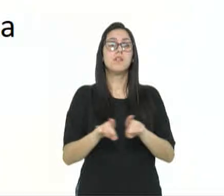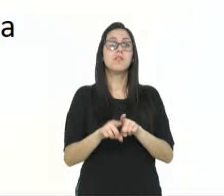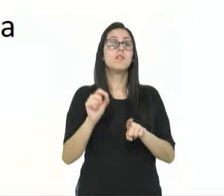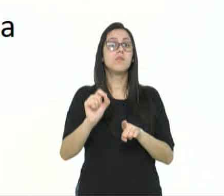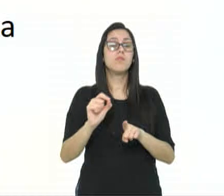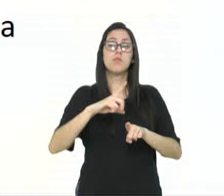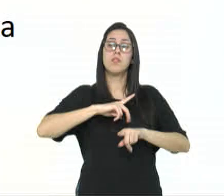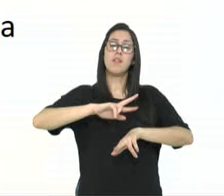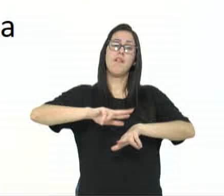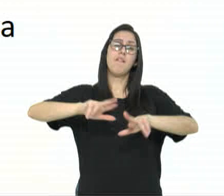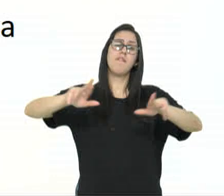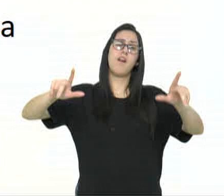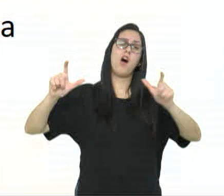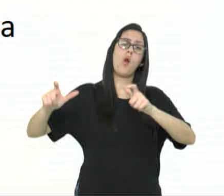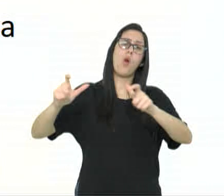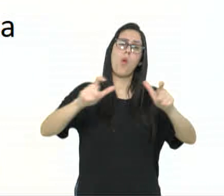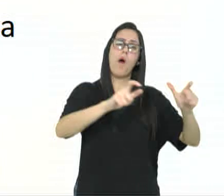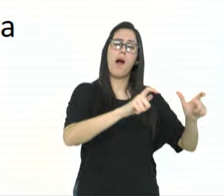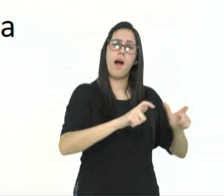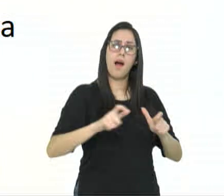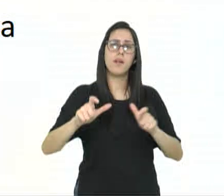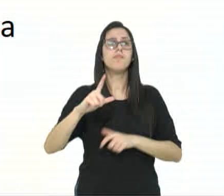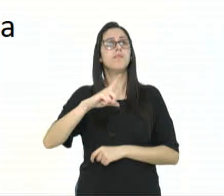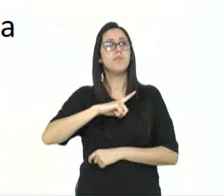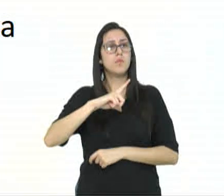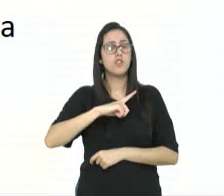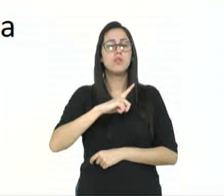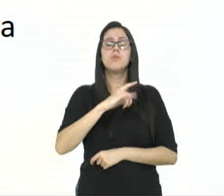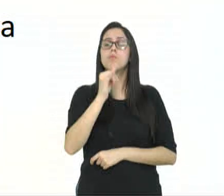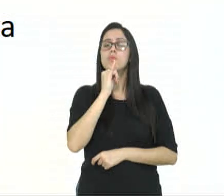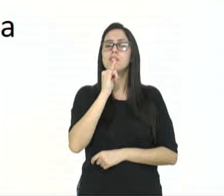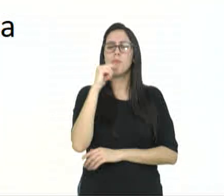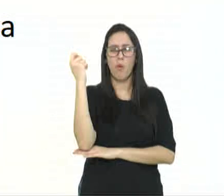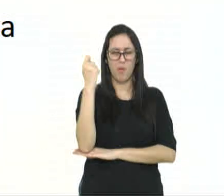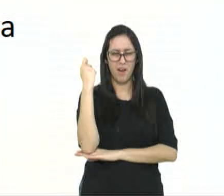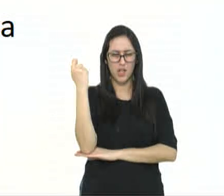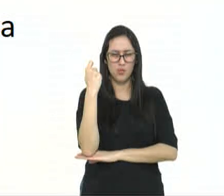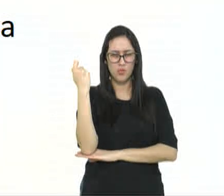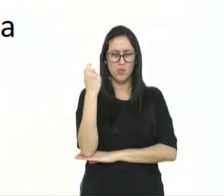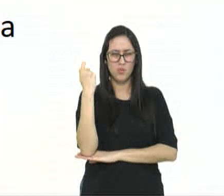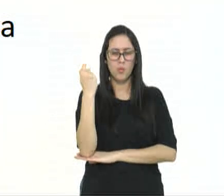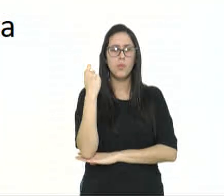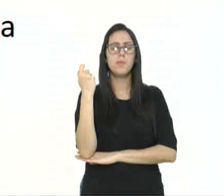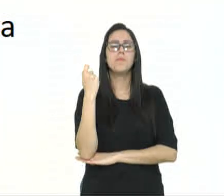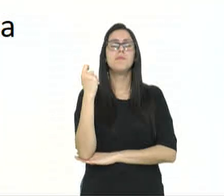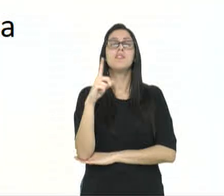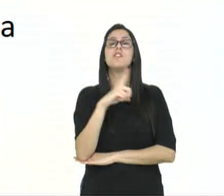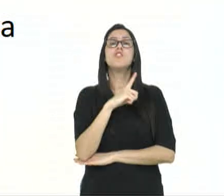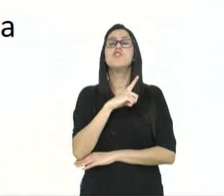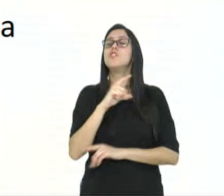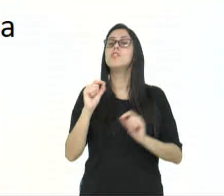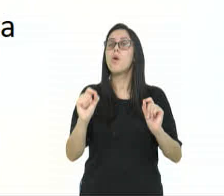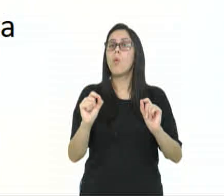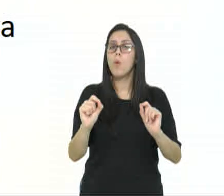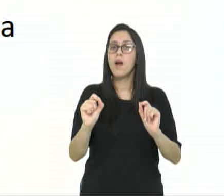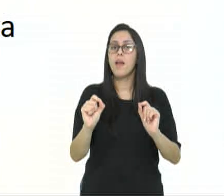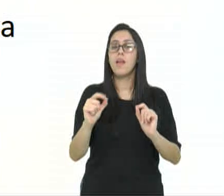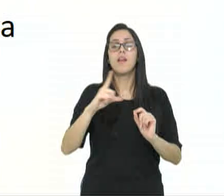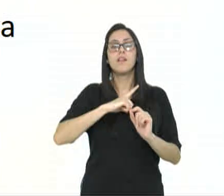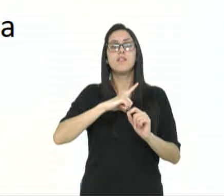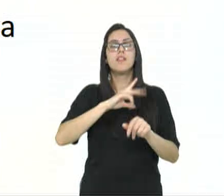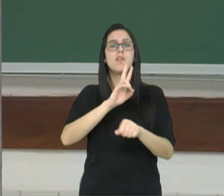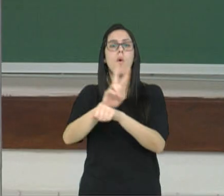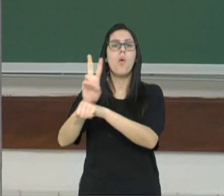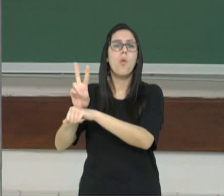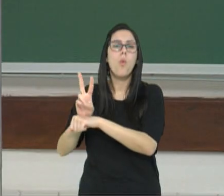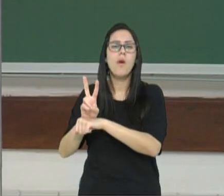vários lugares, eles dedicaram-se à produção diferenciada. Por exemplo, no Rio Grande do Sul, eles se dedicaram à